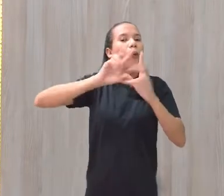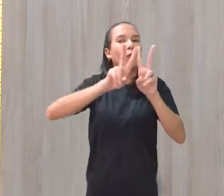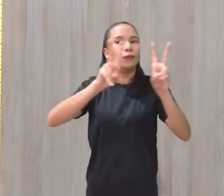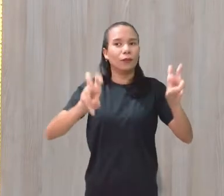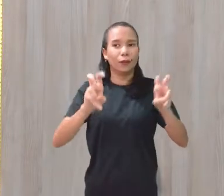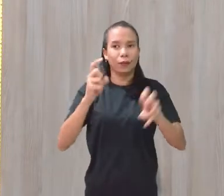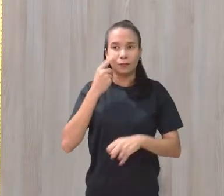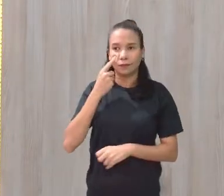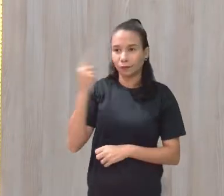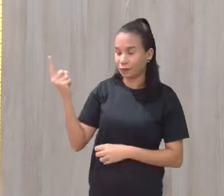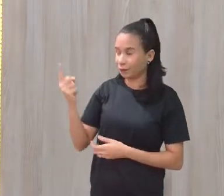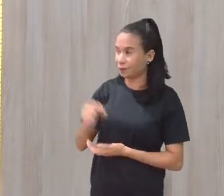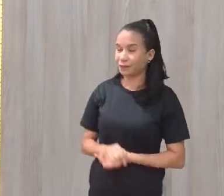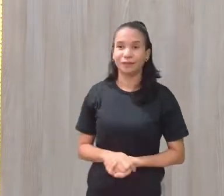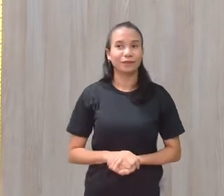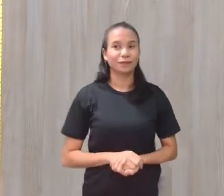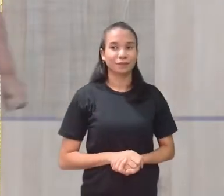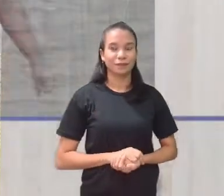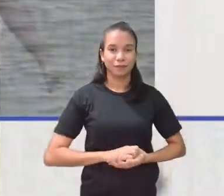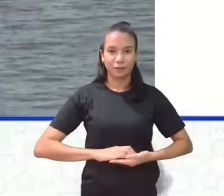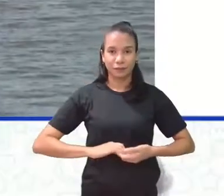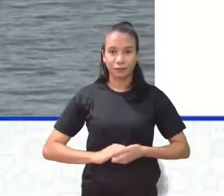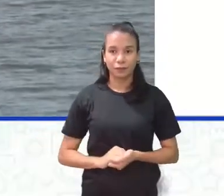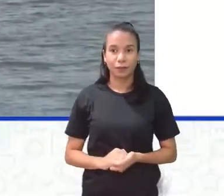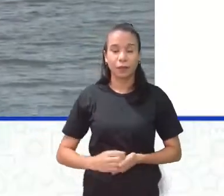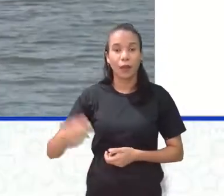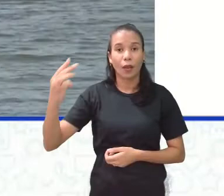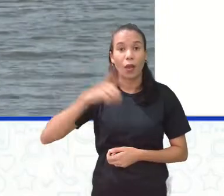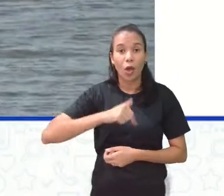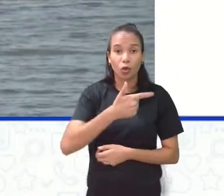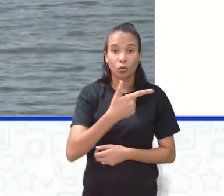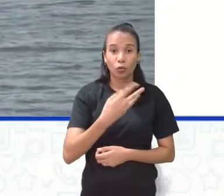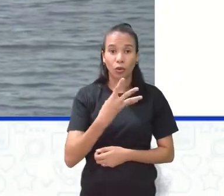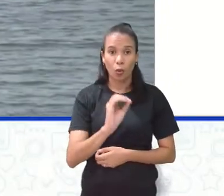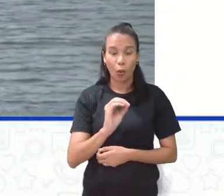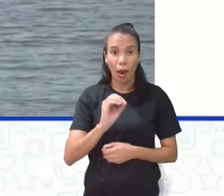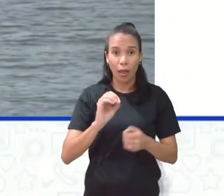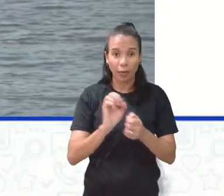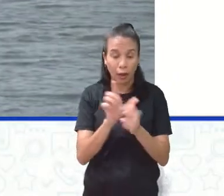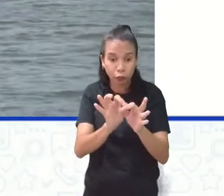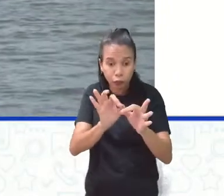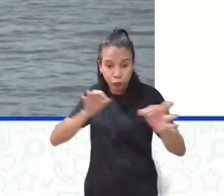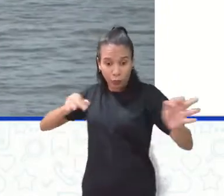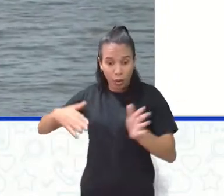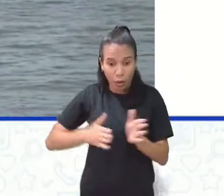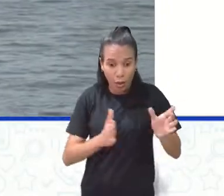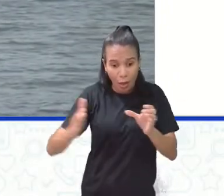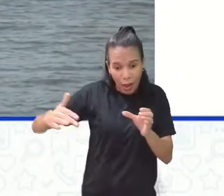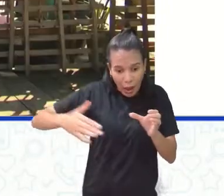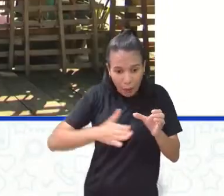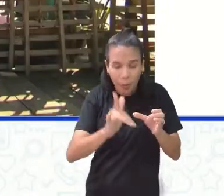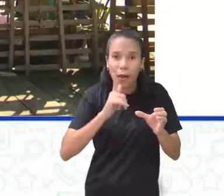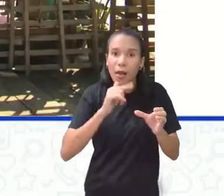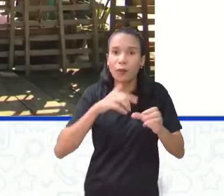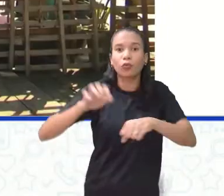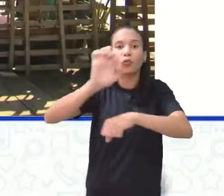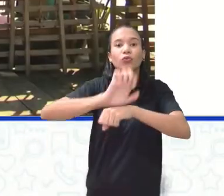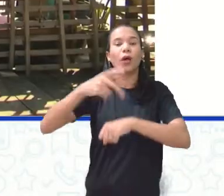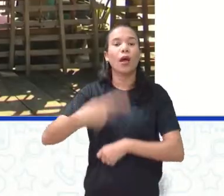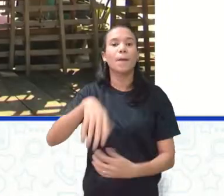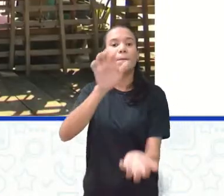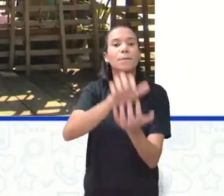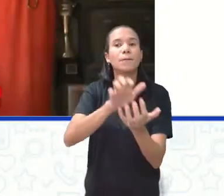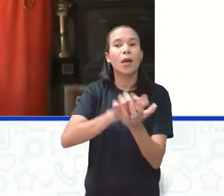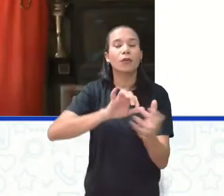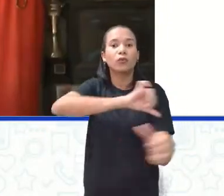tema. Vai lá. Com 240 quilômetros de extensão, o rio Capibaribe banha parte do estado de Pernambuco e se